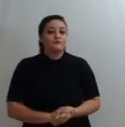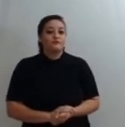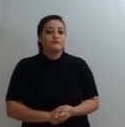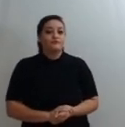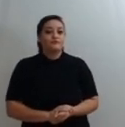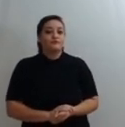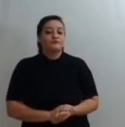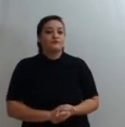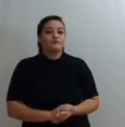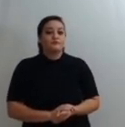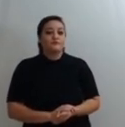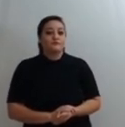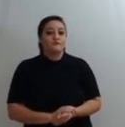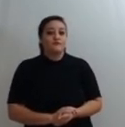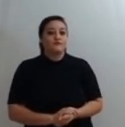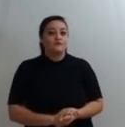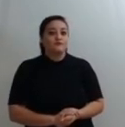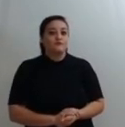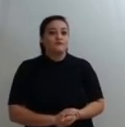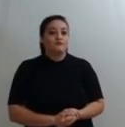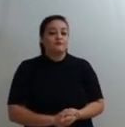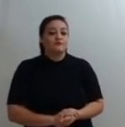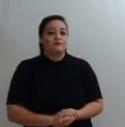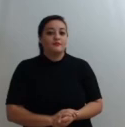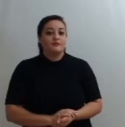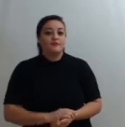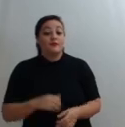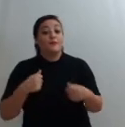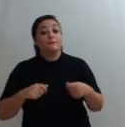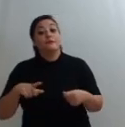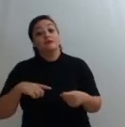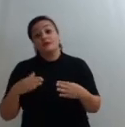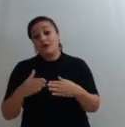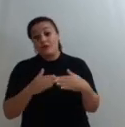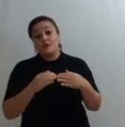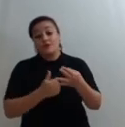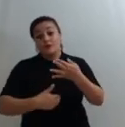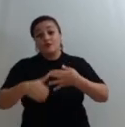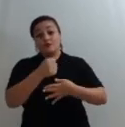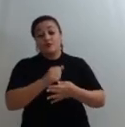ultrapassar a súmula. Também não há comentários e fica assim